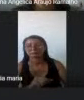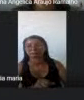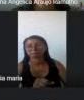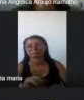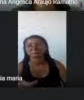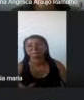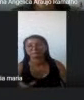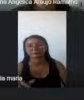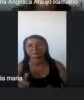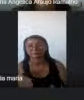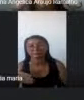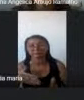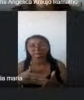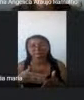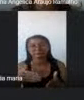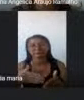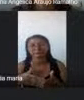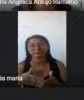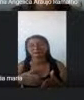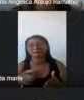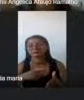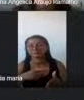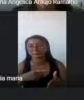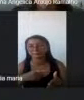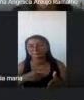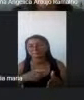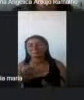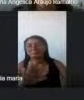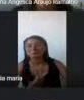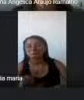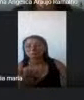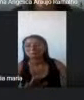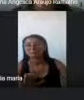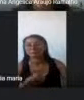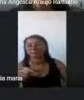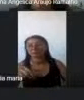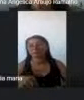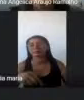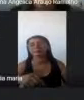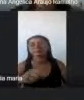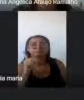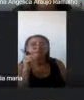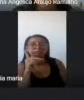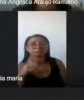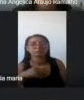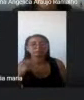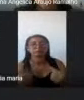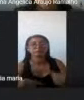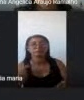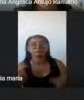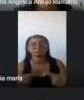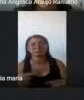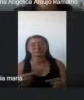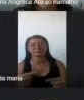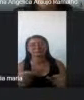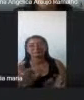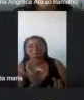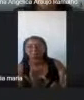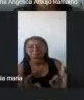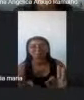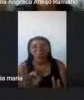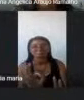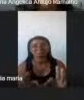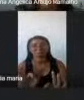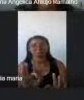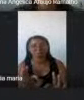estamos tratando a gestante. E eu sei que estamos tratando, porque aqui na Paraíba nós temos uma política muito bem desenhada com relação a